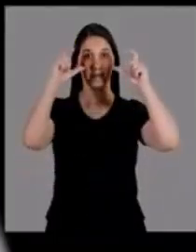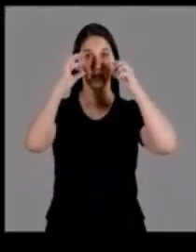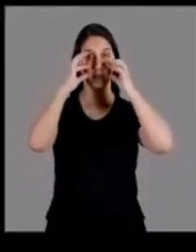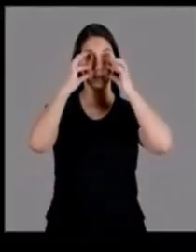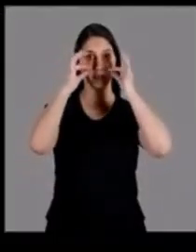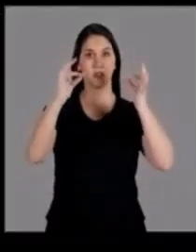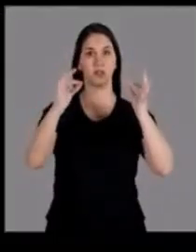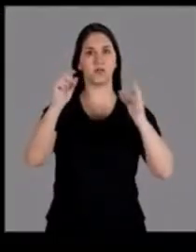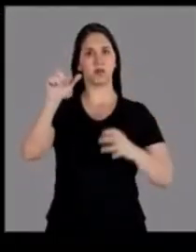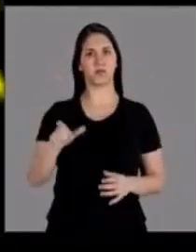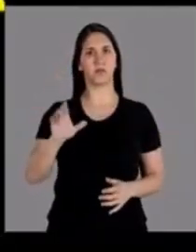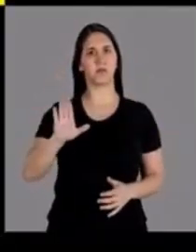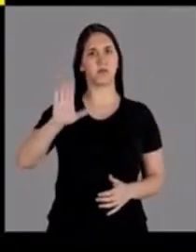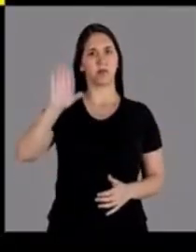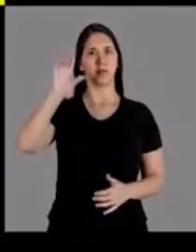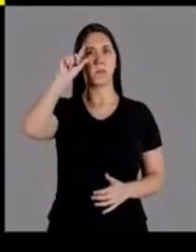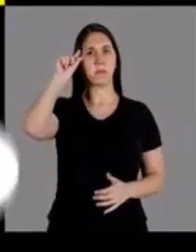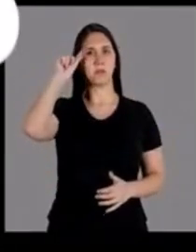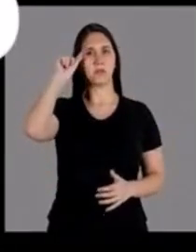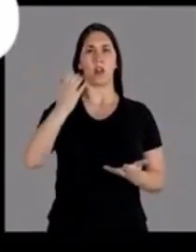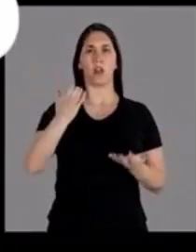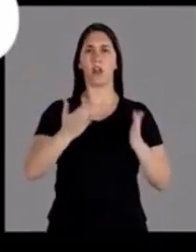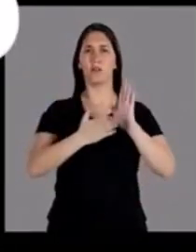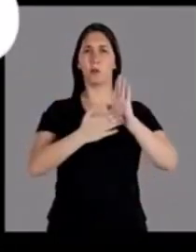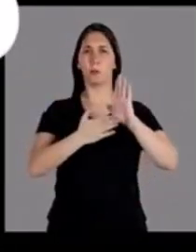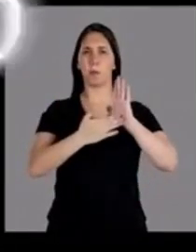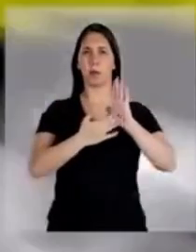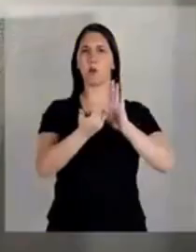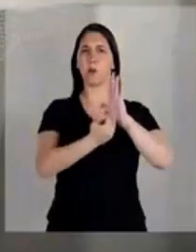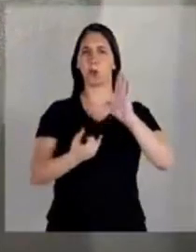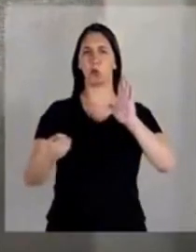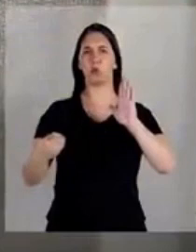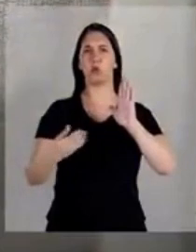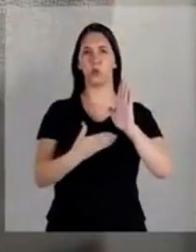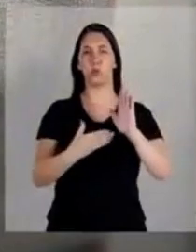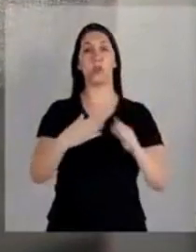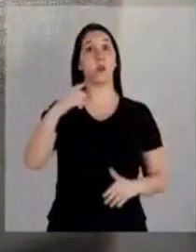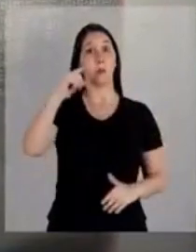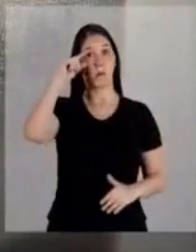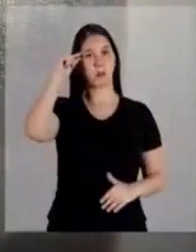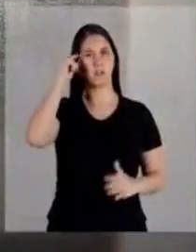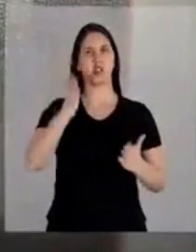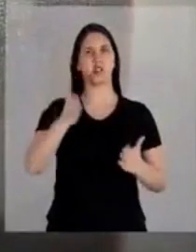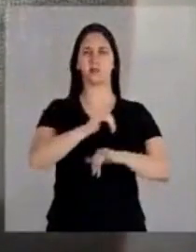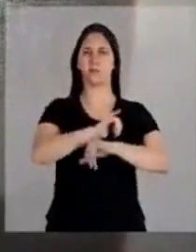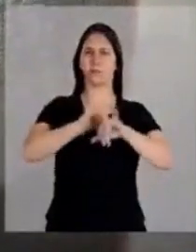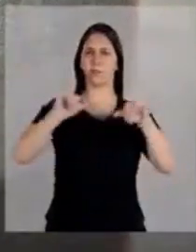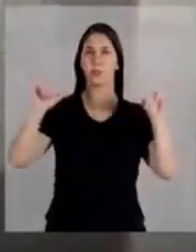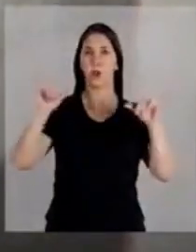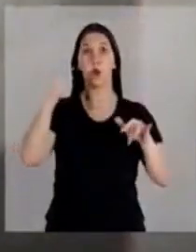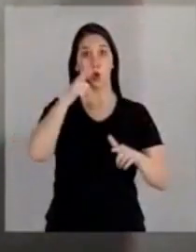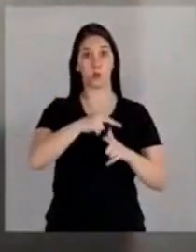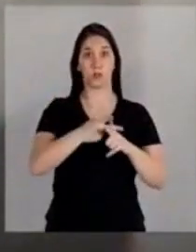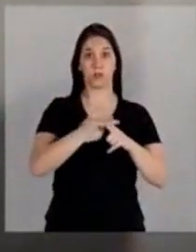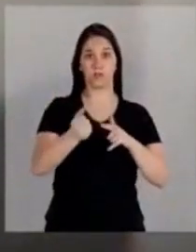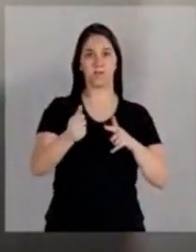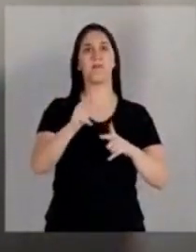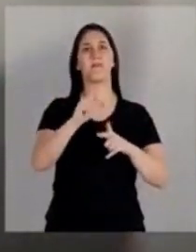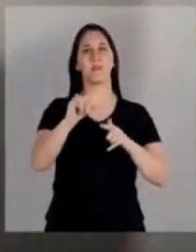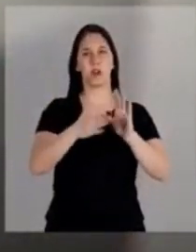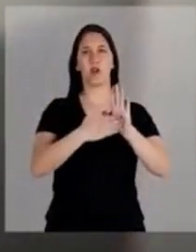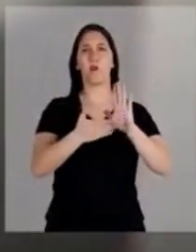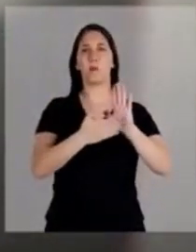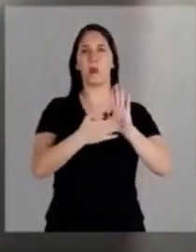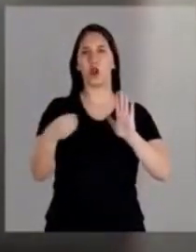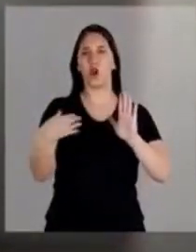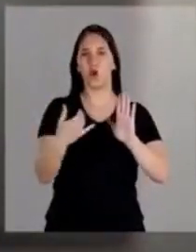atenção. O candidato Márcio França quer cobrar um novo imposto. Márcio França já avisou que, se for eleito, pretende cobrar